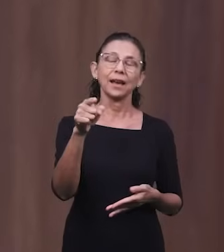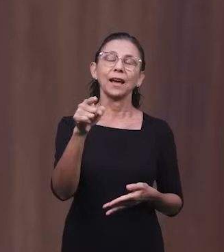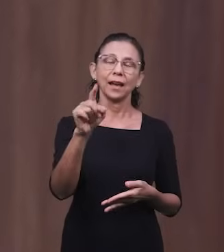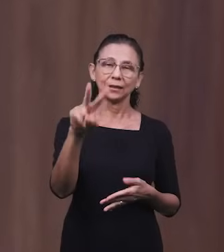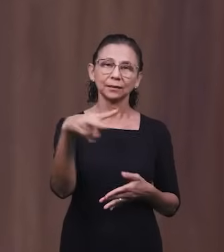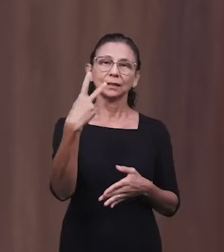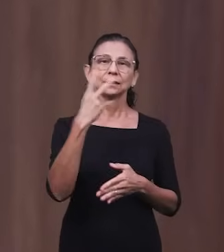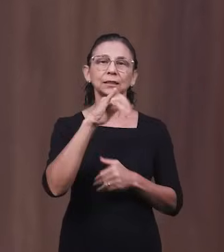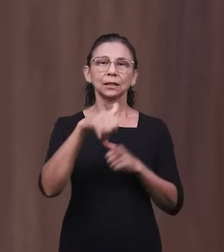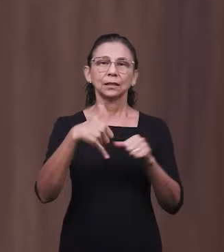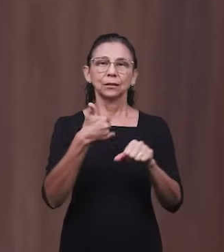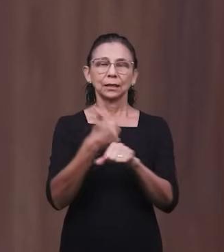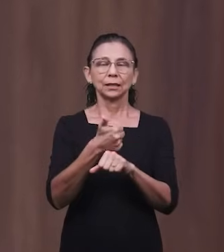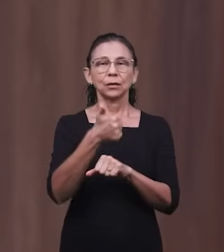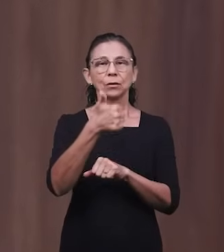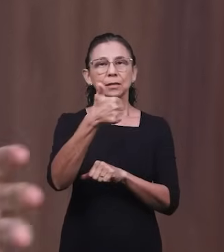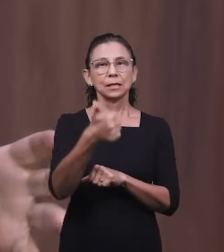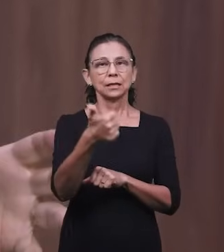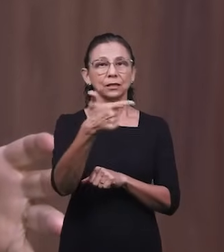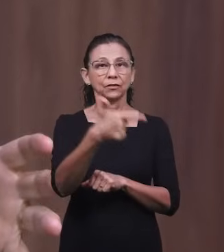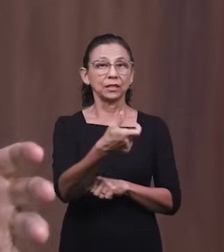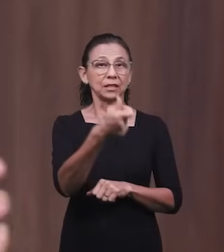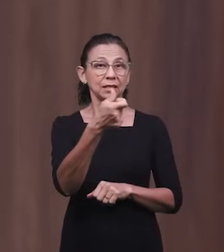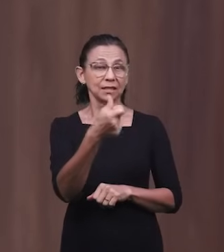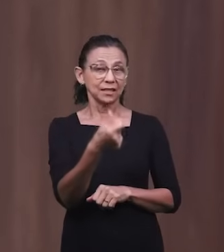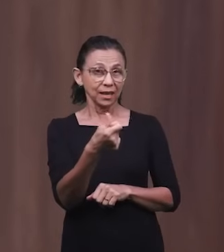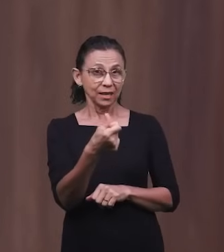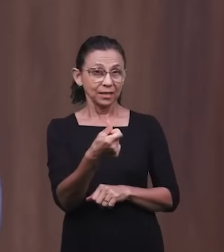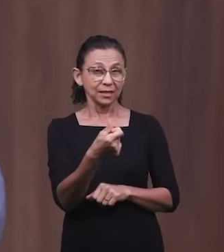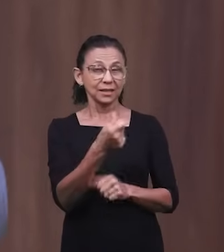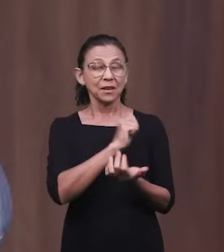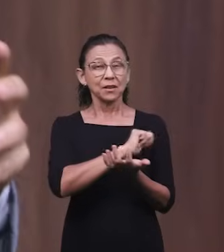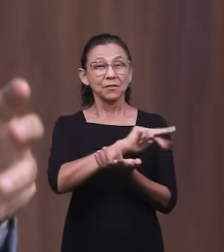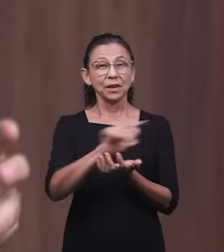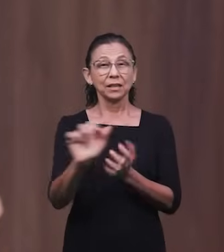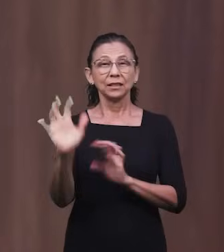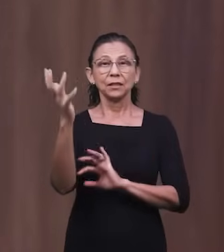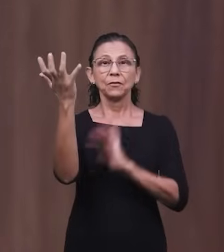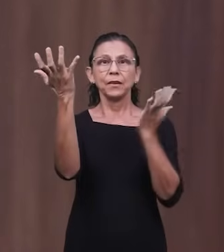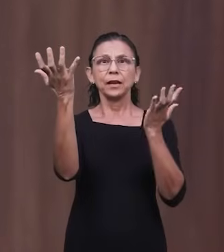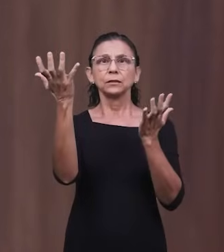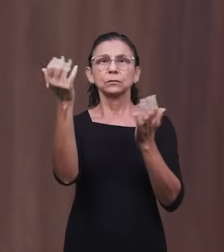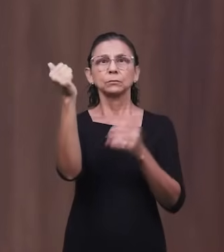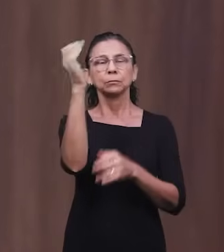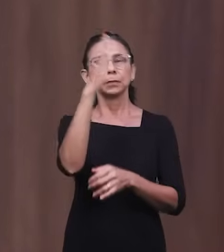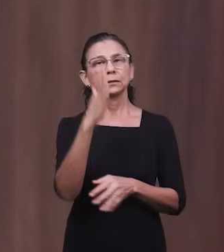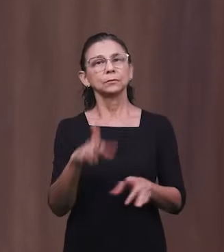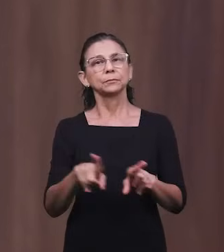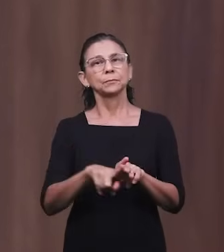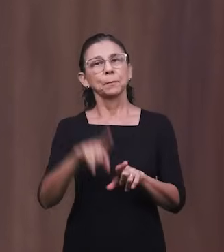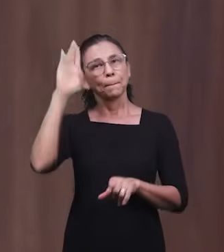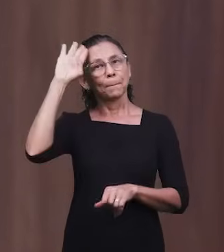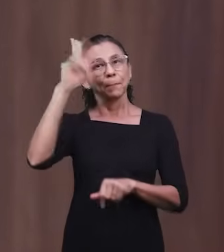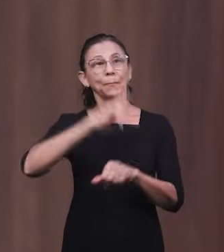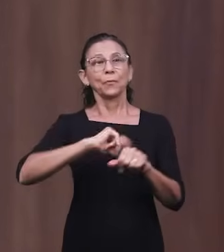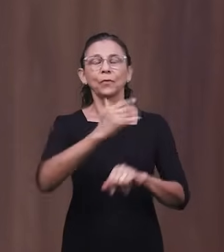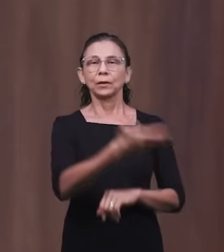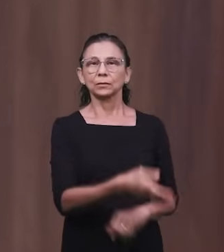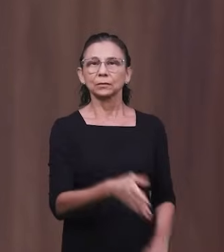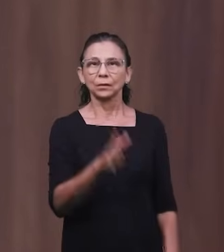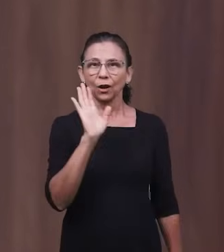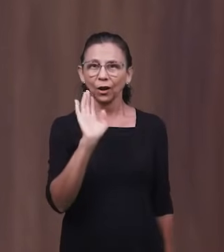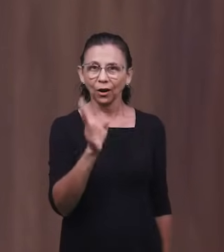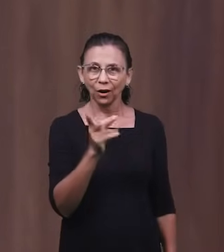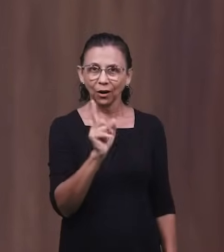aí nos assistindo no canal 126, nosso canal da Parabólica, vários eventos que aconteceram pelo Brasil e principalmente no